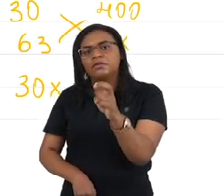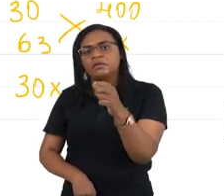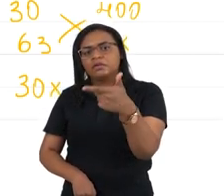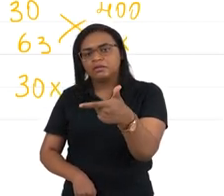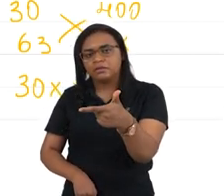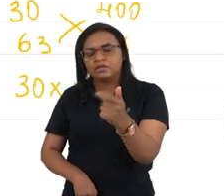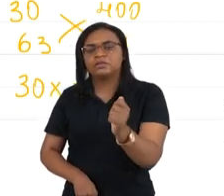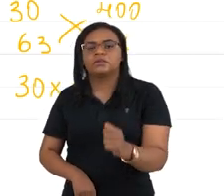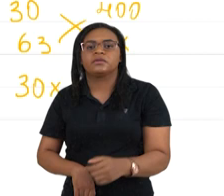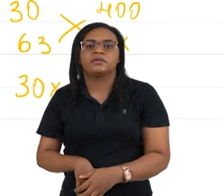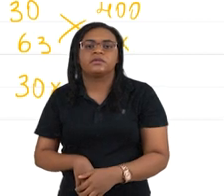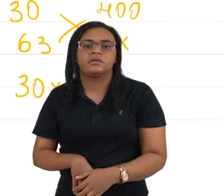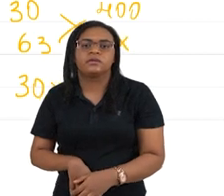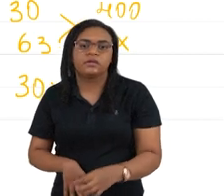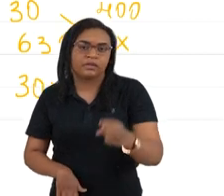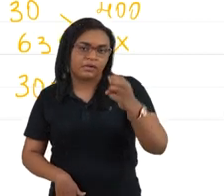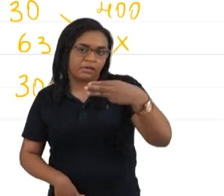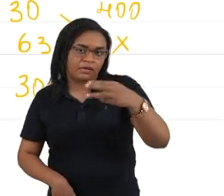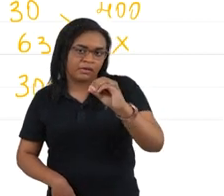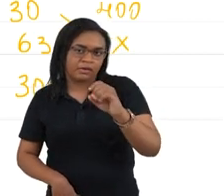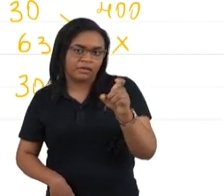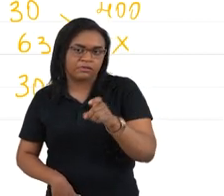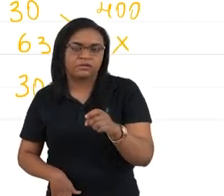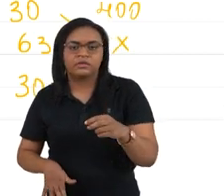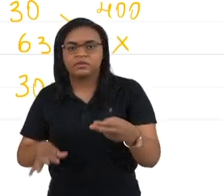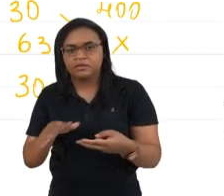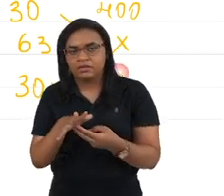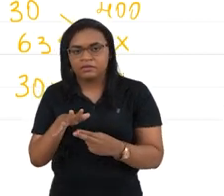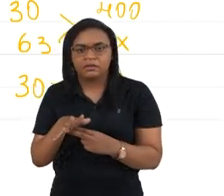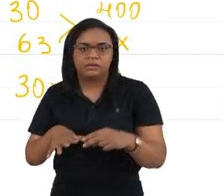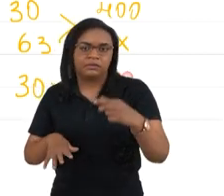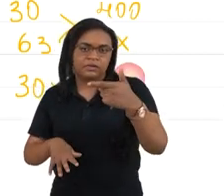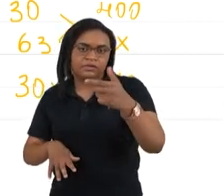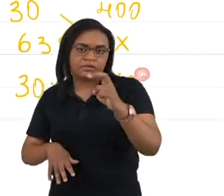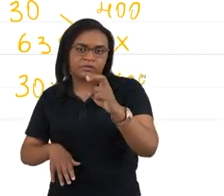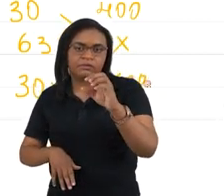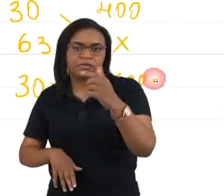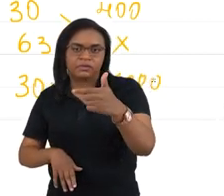e 2. Então, gente, 30x é igual a 25.200.